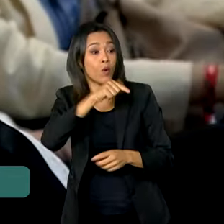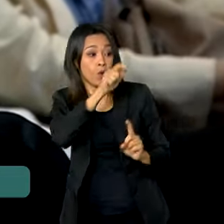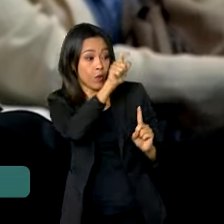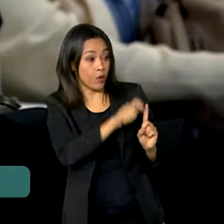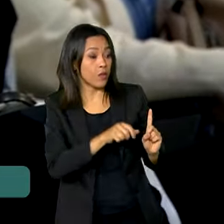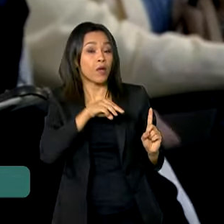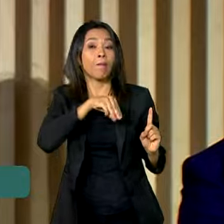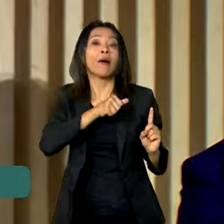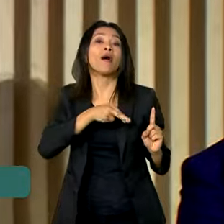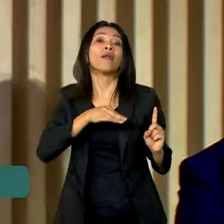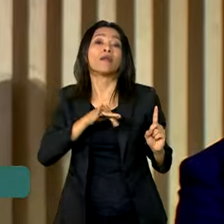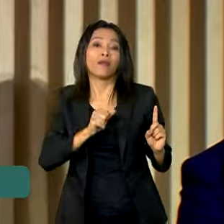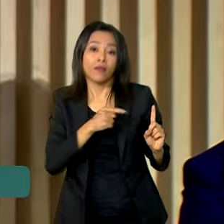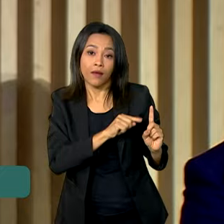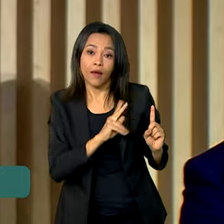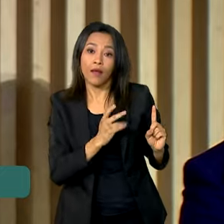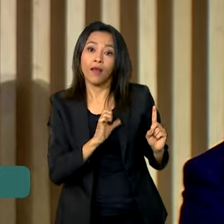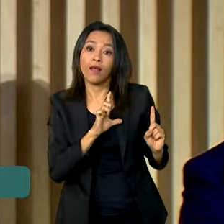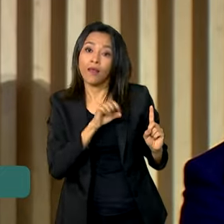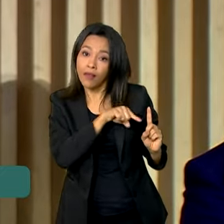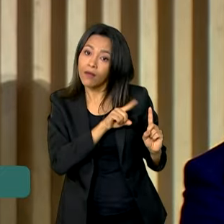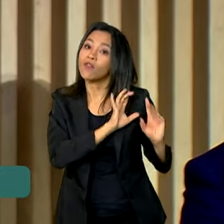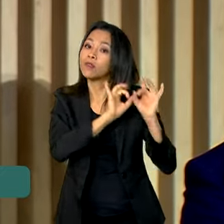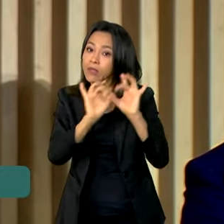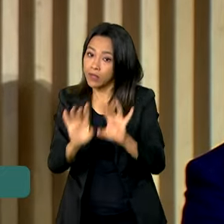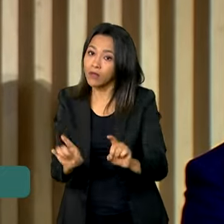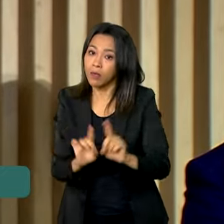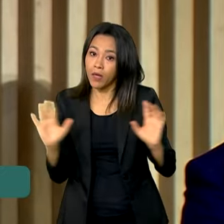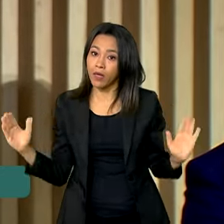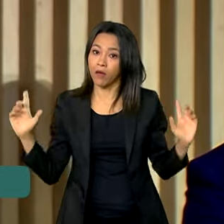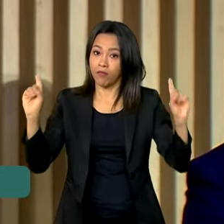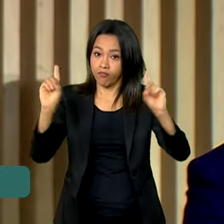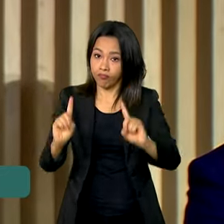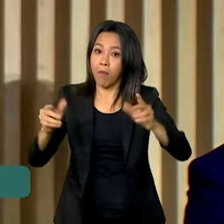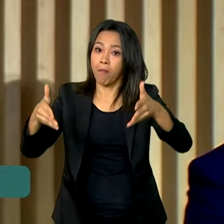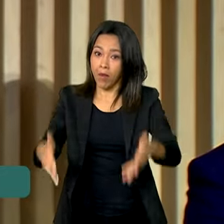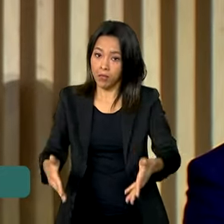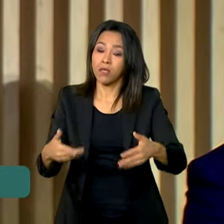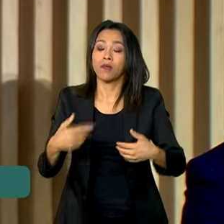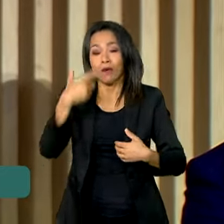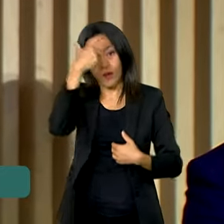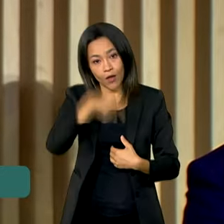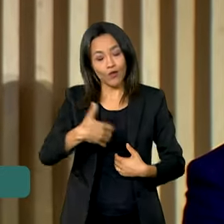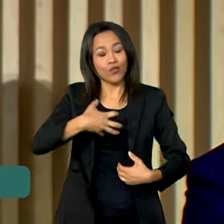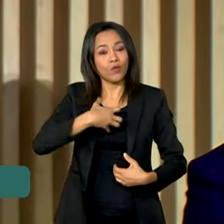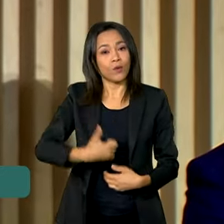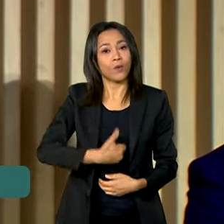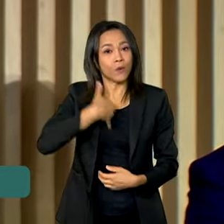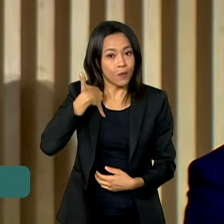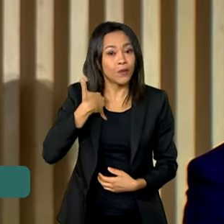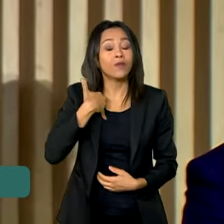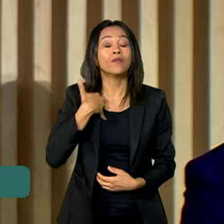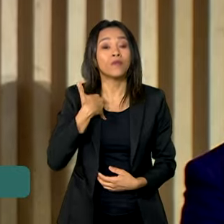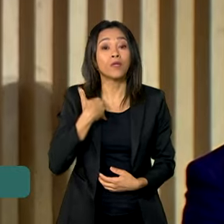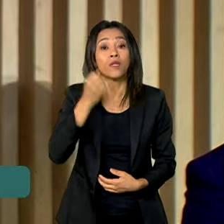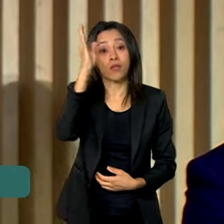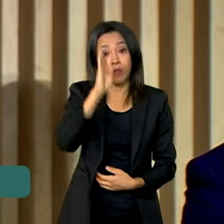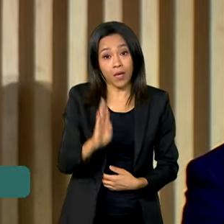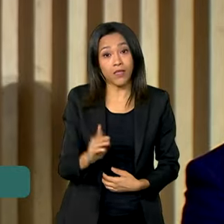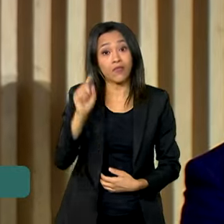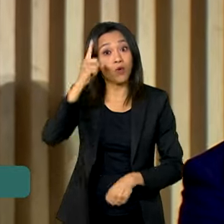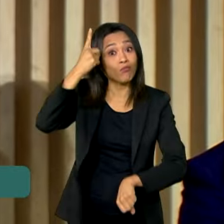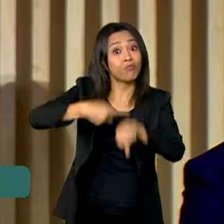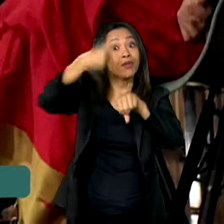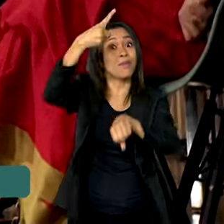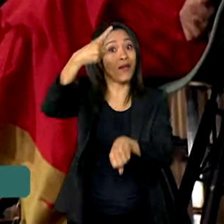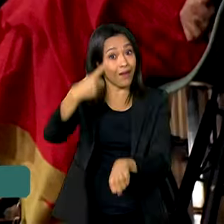aqui também, que foi especial. Eu tenho muito orgulho de o Brasil ter sido